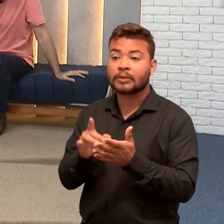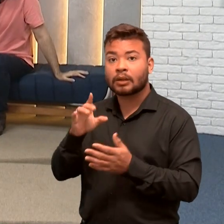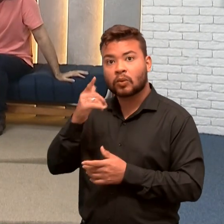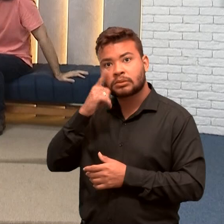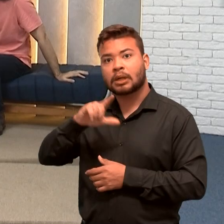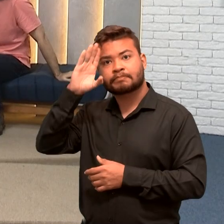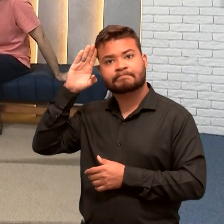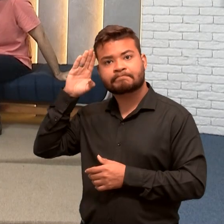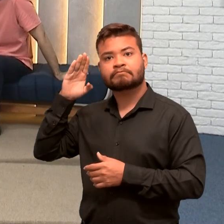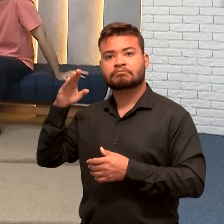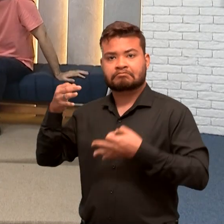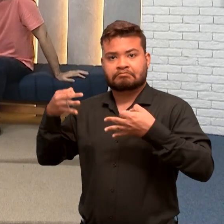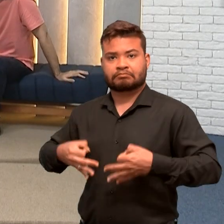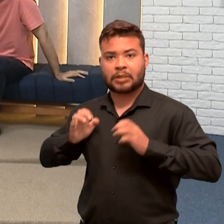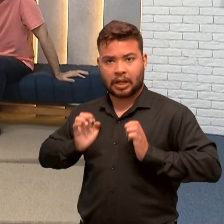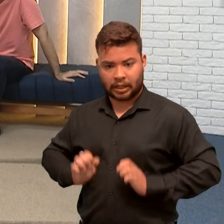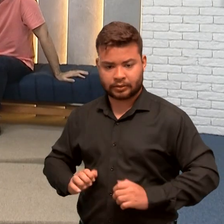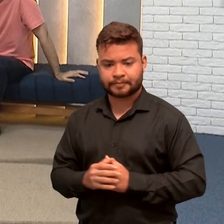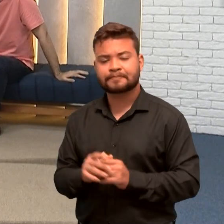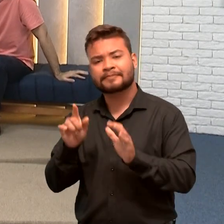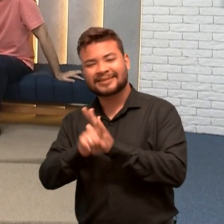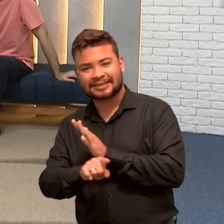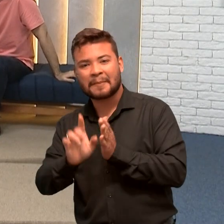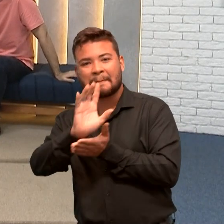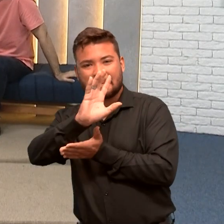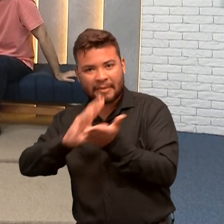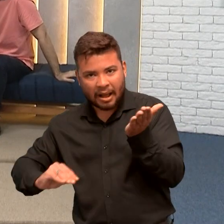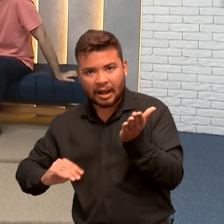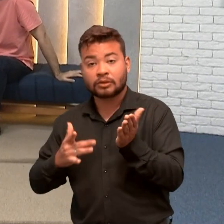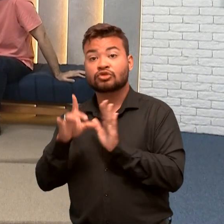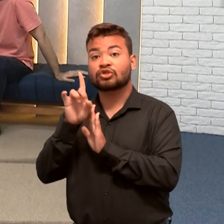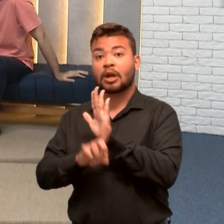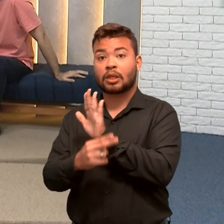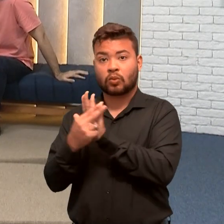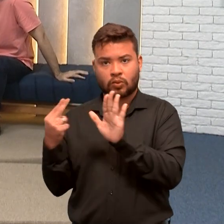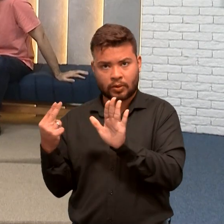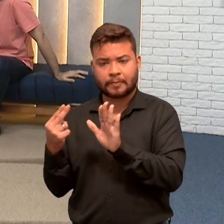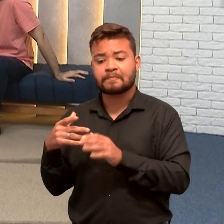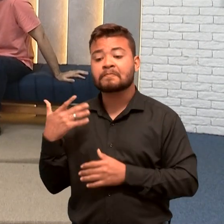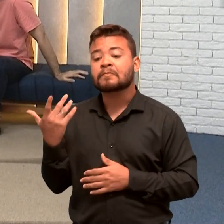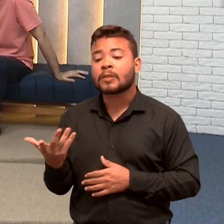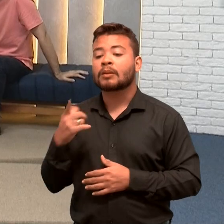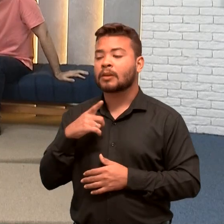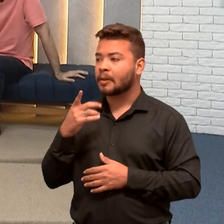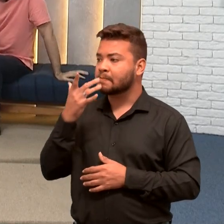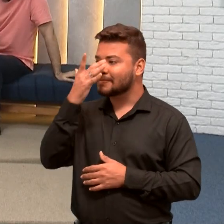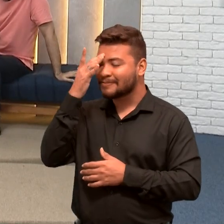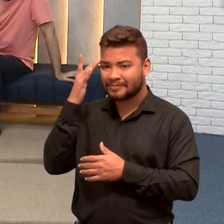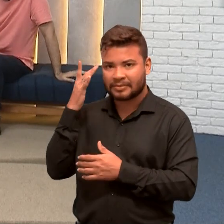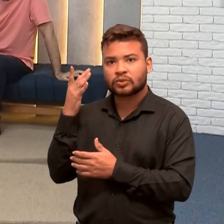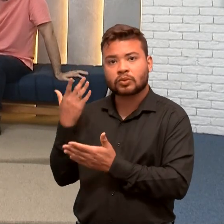né? E aí voltando na questão do plágio, direito autoral, a utilização de pesquisas que já foram realizadas dentro da